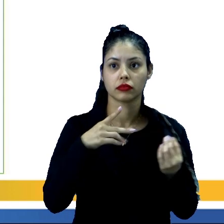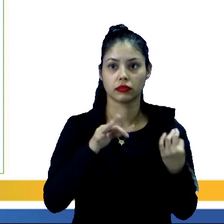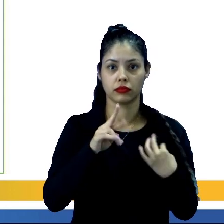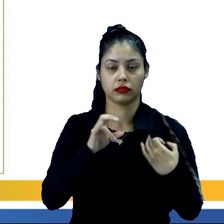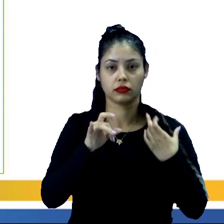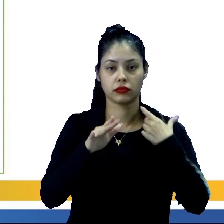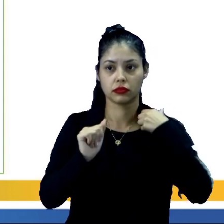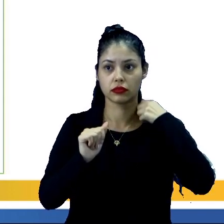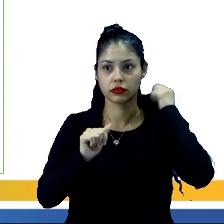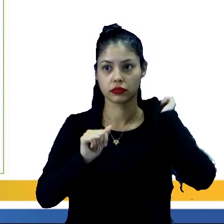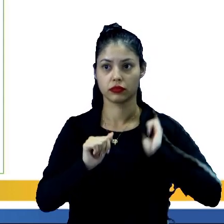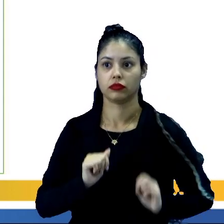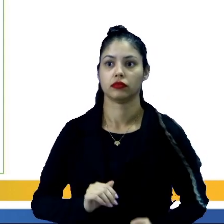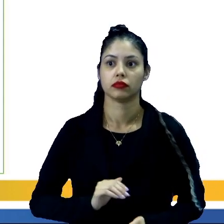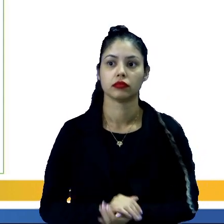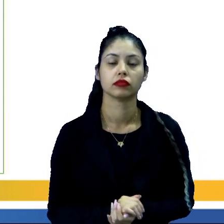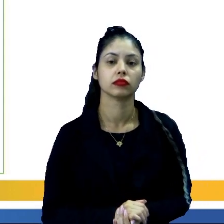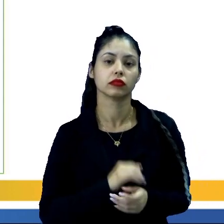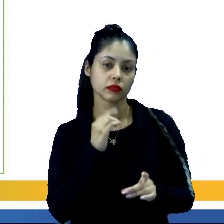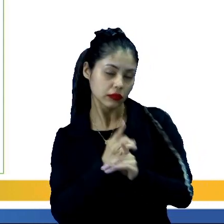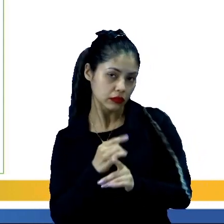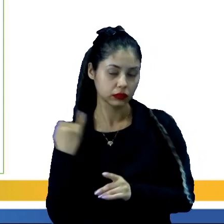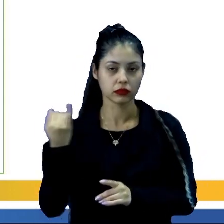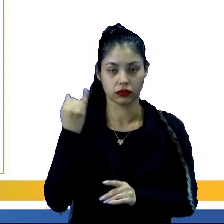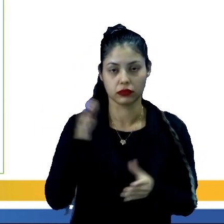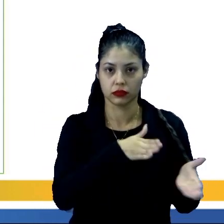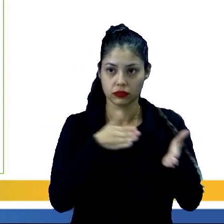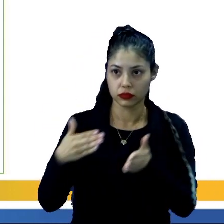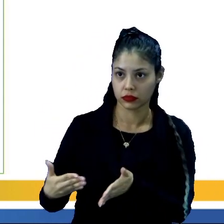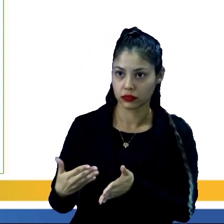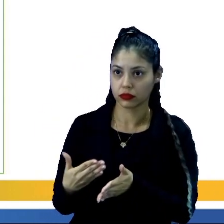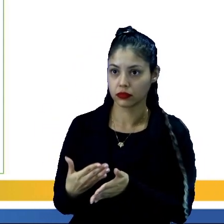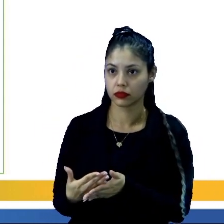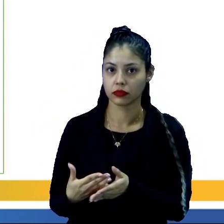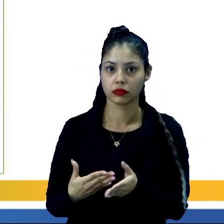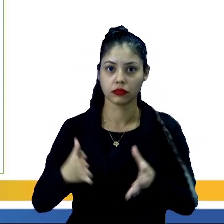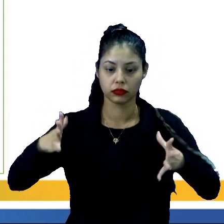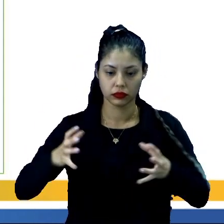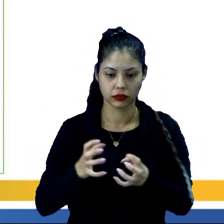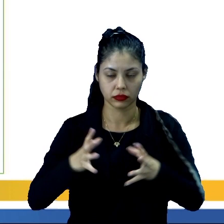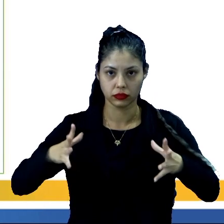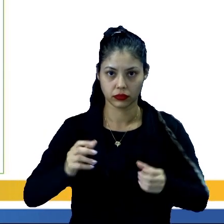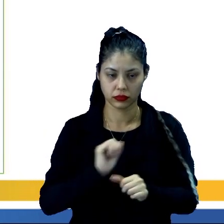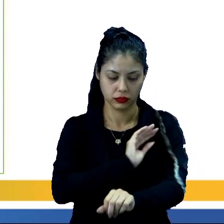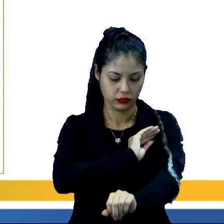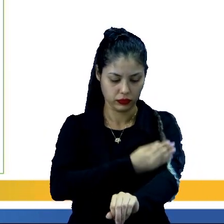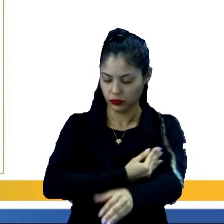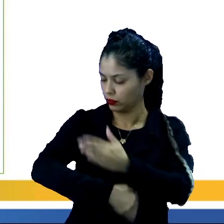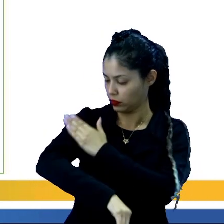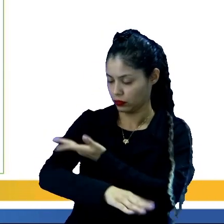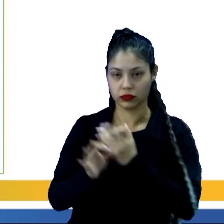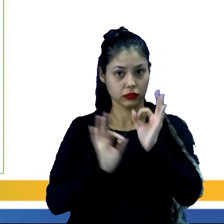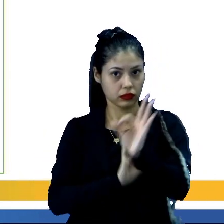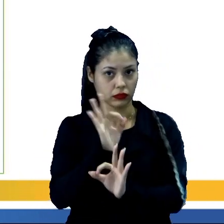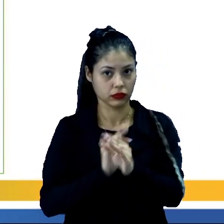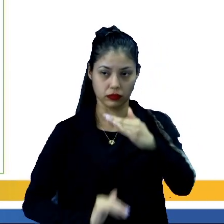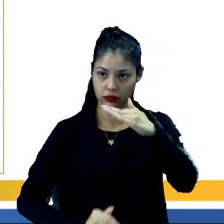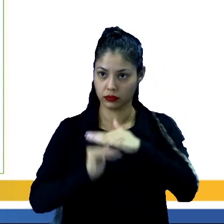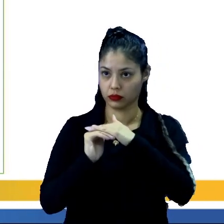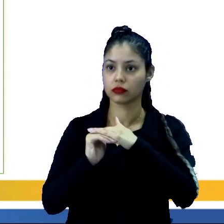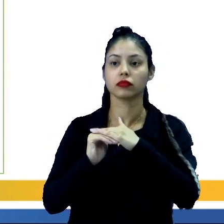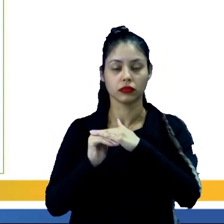o potássio, né? Então o potássio é importante que ele participa ali da contração muscular também, na regulação da